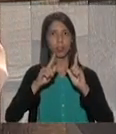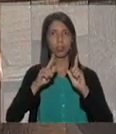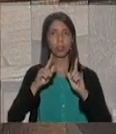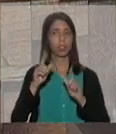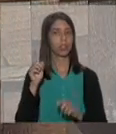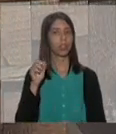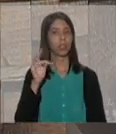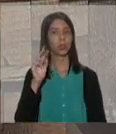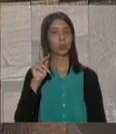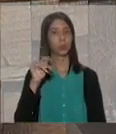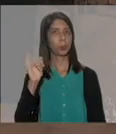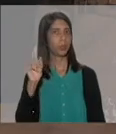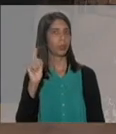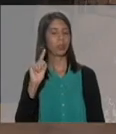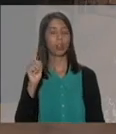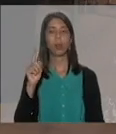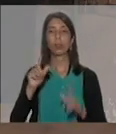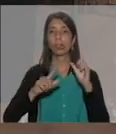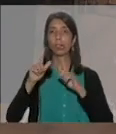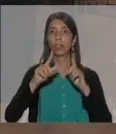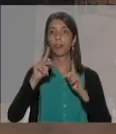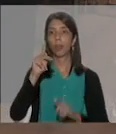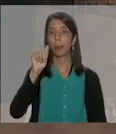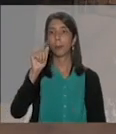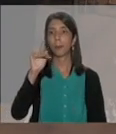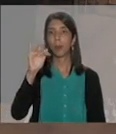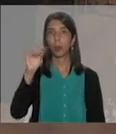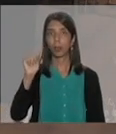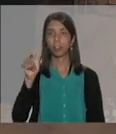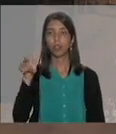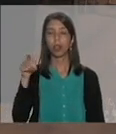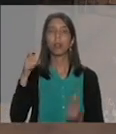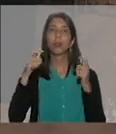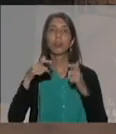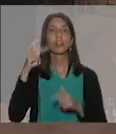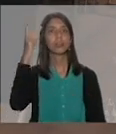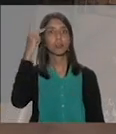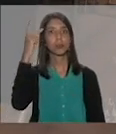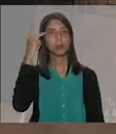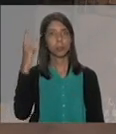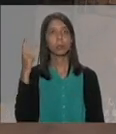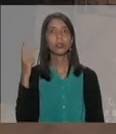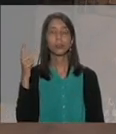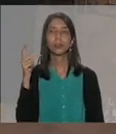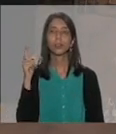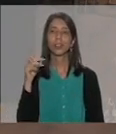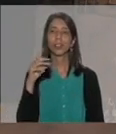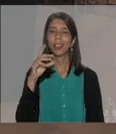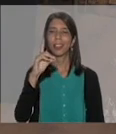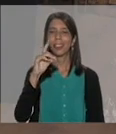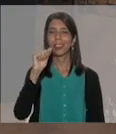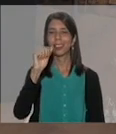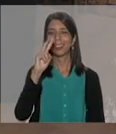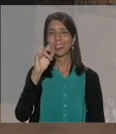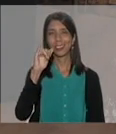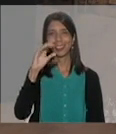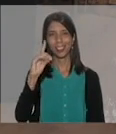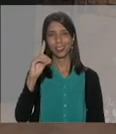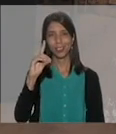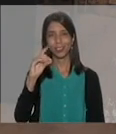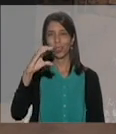TV Tupi, aos 10 anos. Não, Tupi não, TV Paulista, Canal perdão. 5, né? Isso, perdão, em São Paulo. Organização Vitor Costa. No David